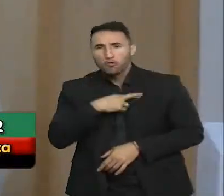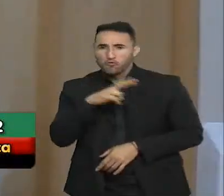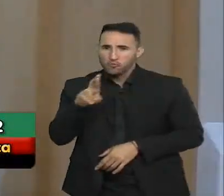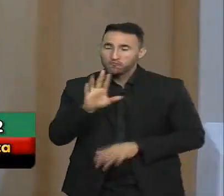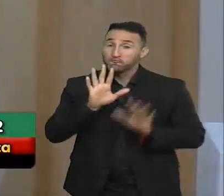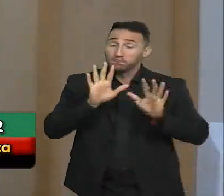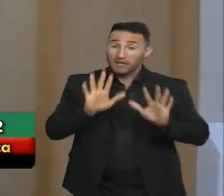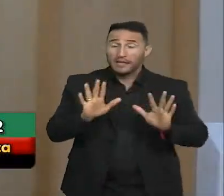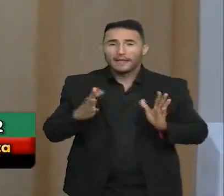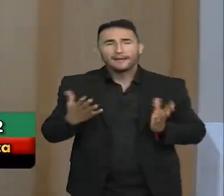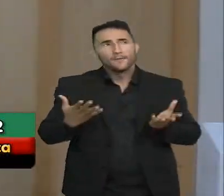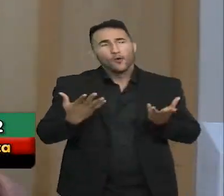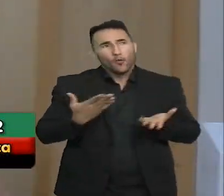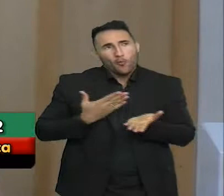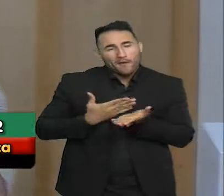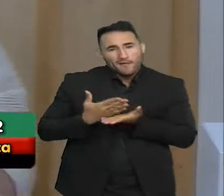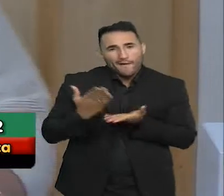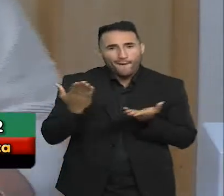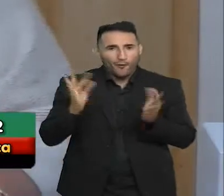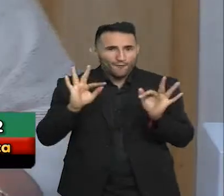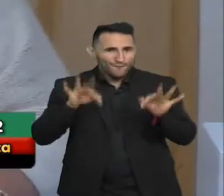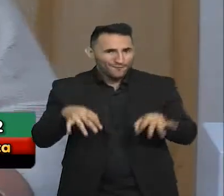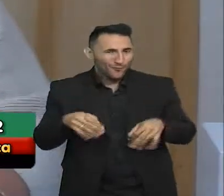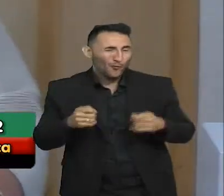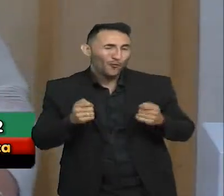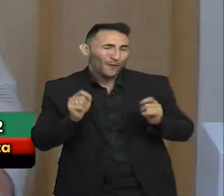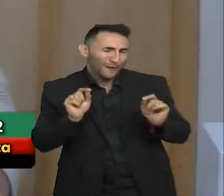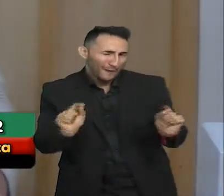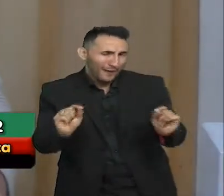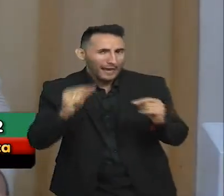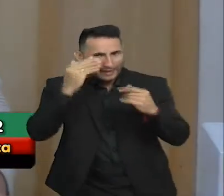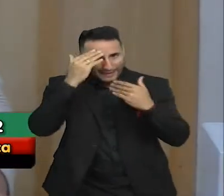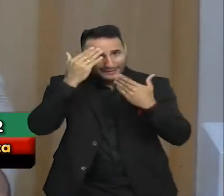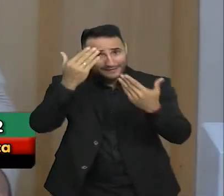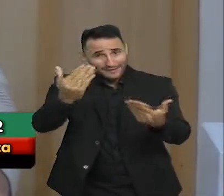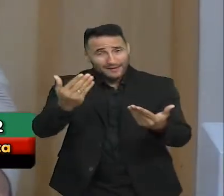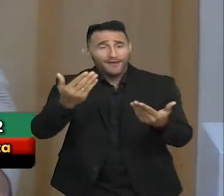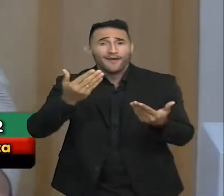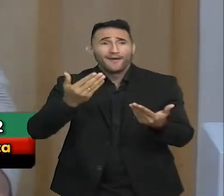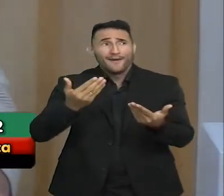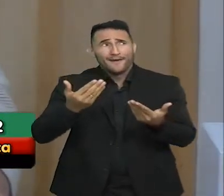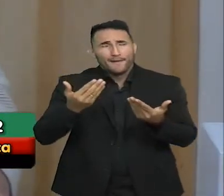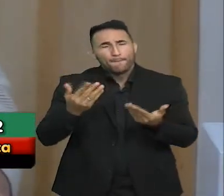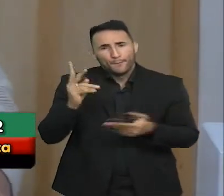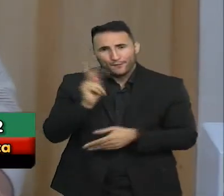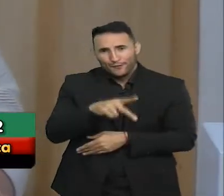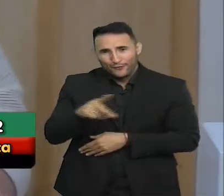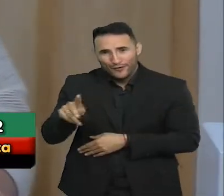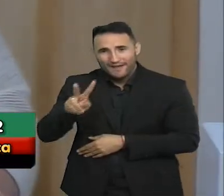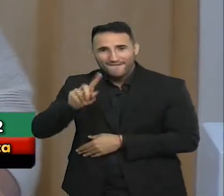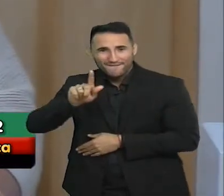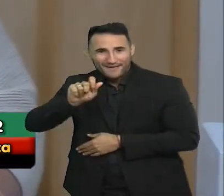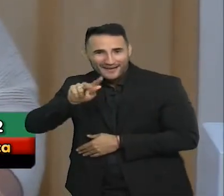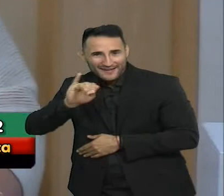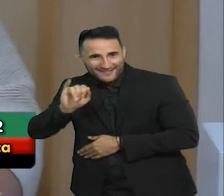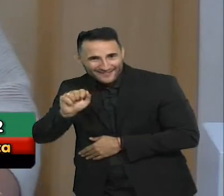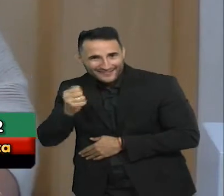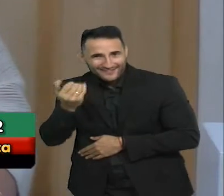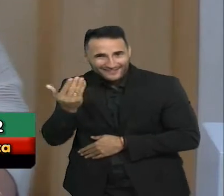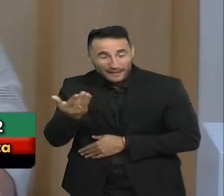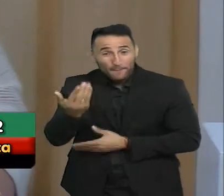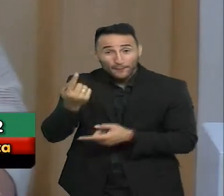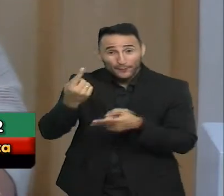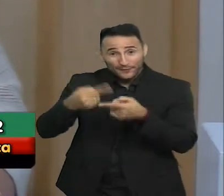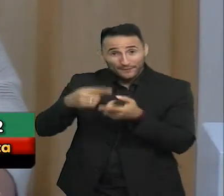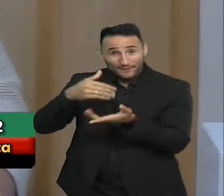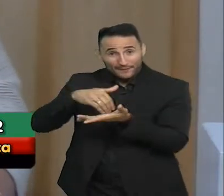Vou começar do final também, agradecendo já a nossa professora Vânia Soares, que é a